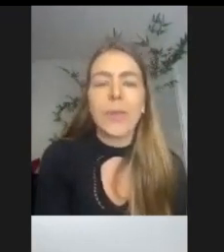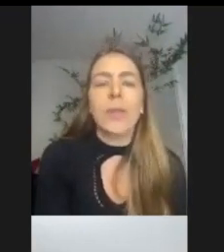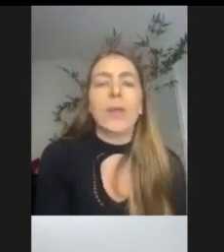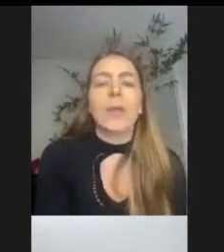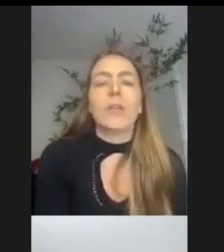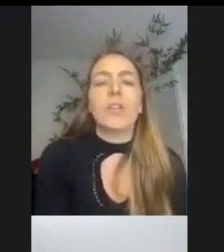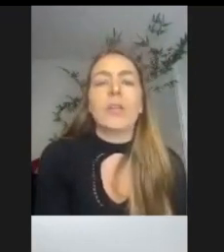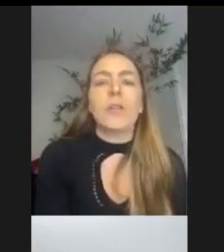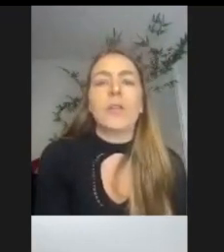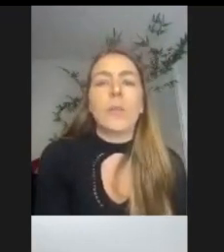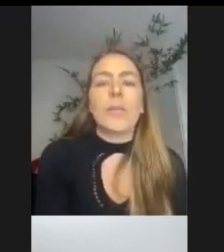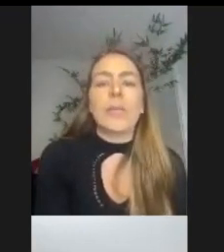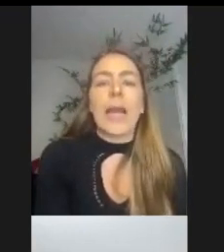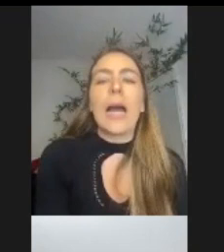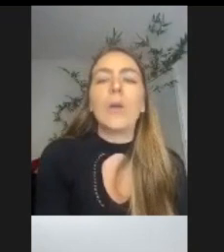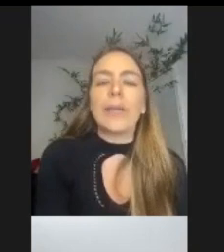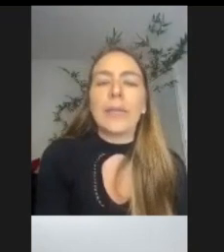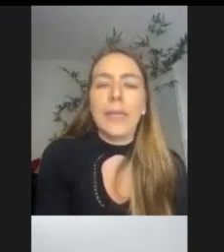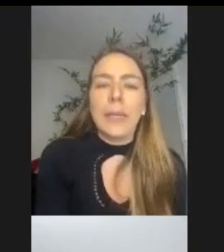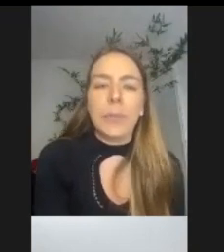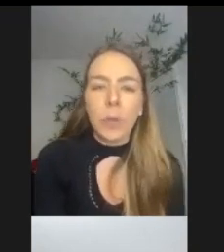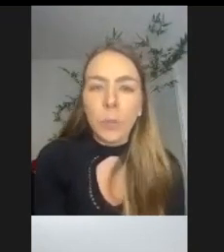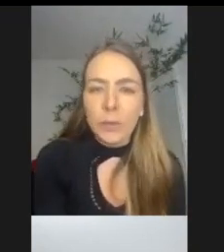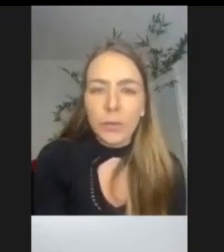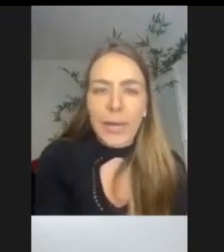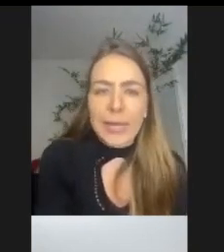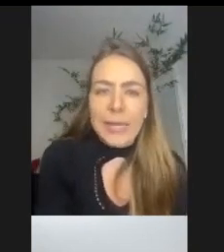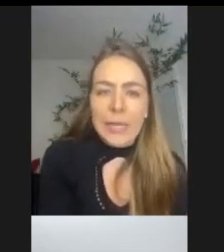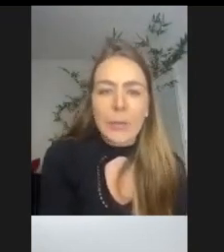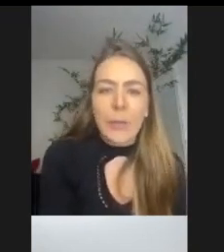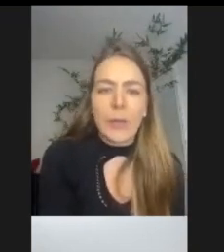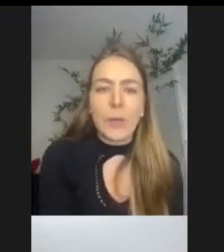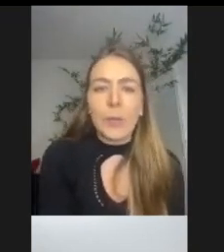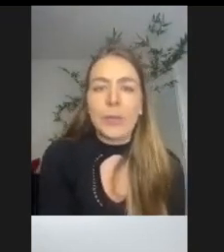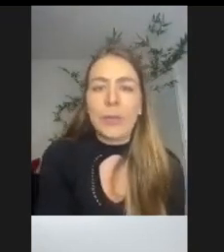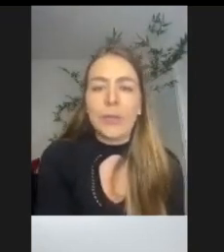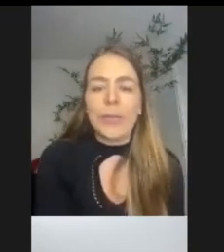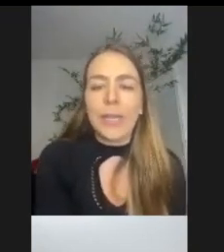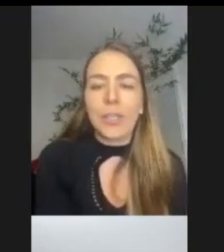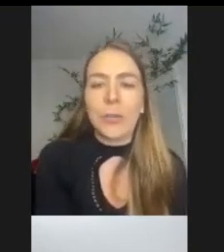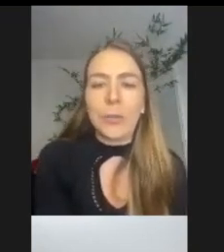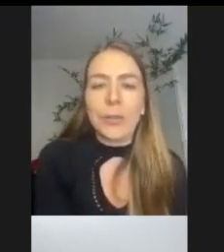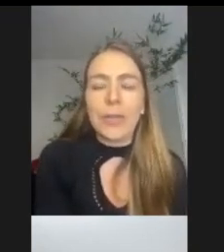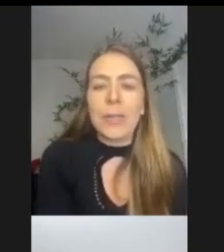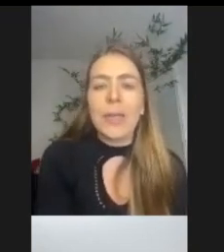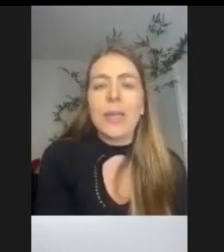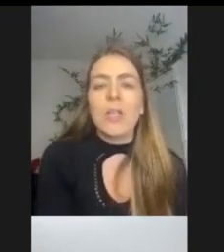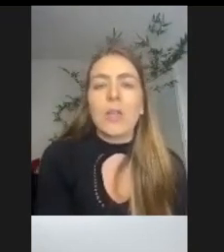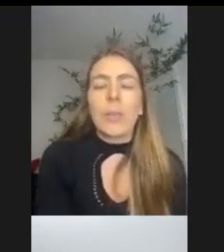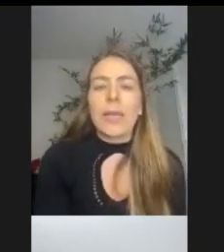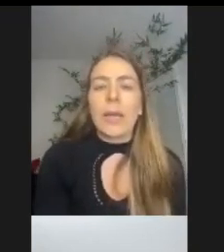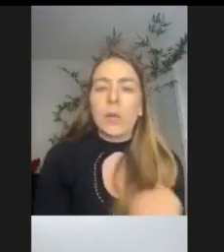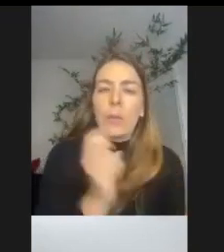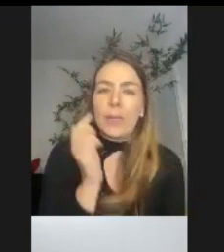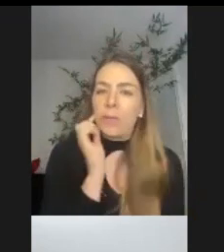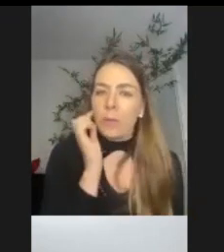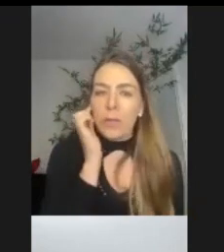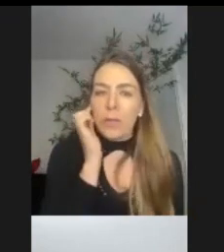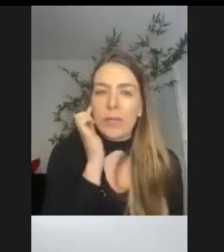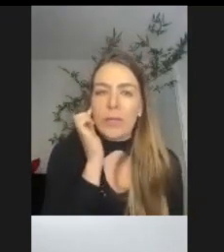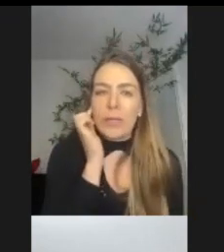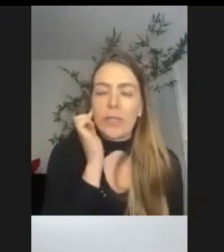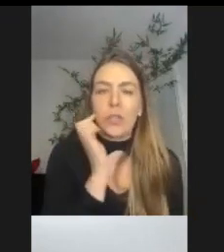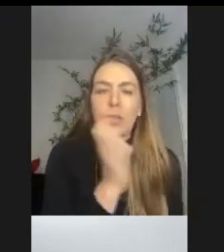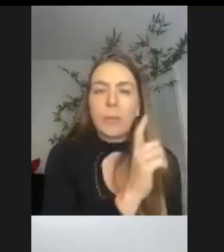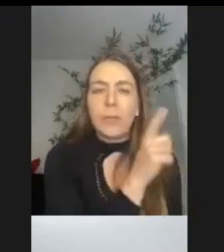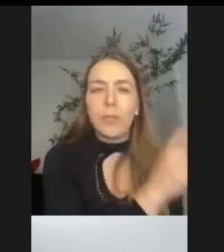vocês. Nós desenvolvemos essa aula aqui com muito carinho, espero que o conteúdo agrade a todas. Só vou passar algumas